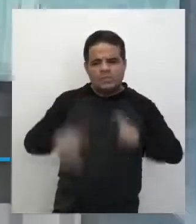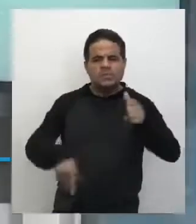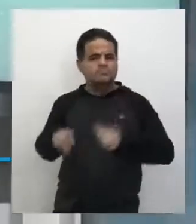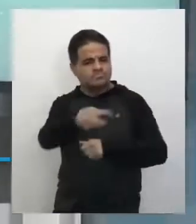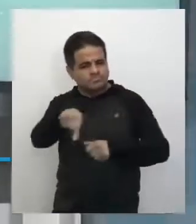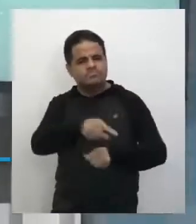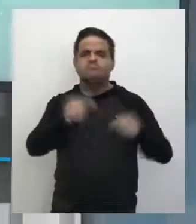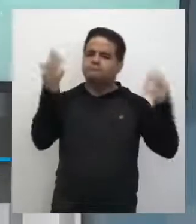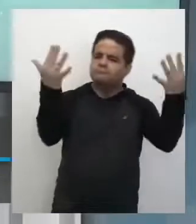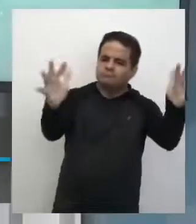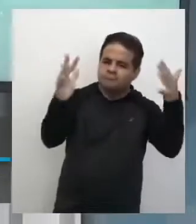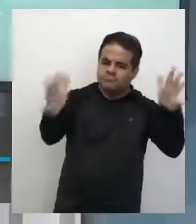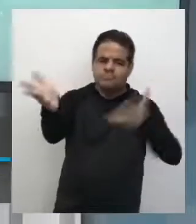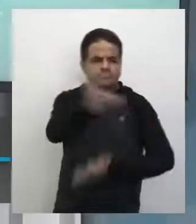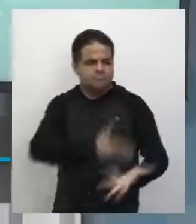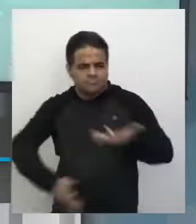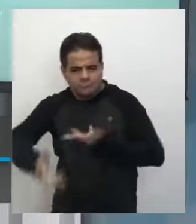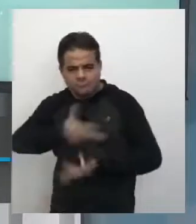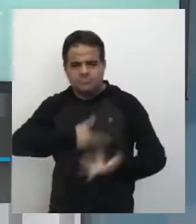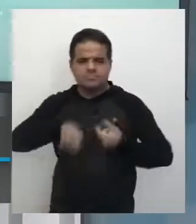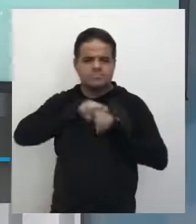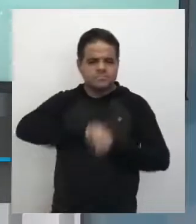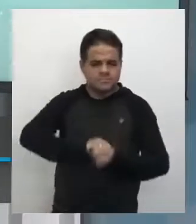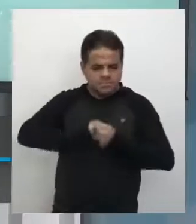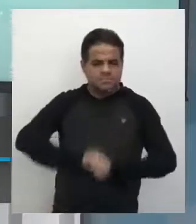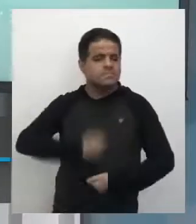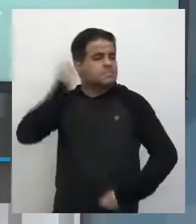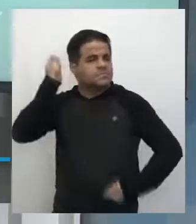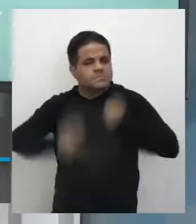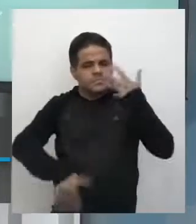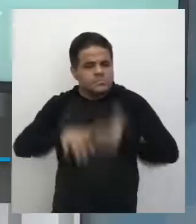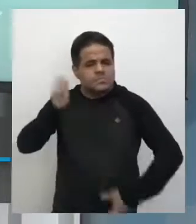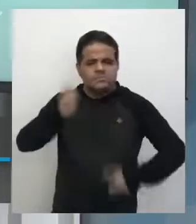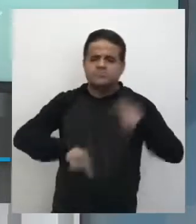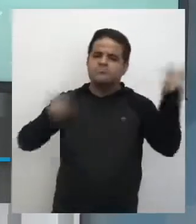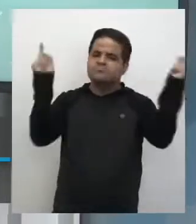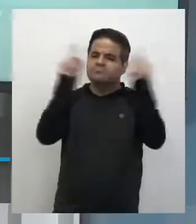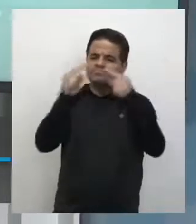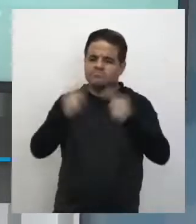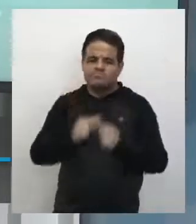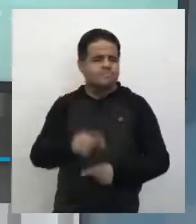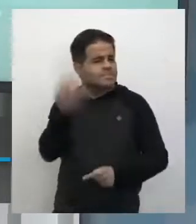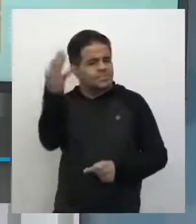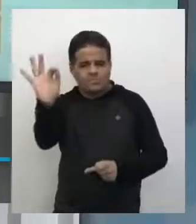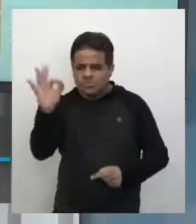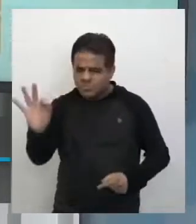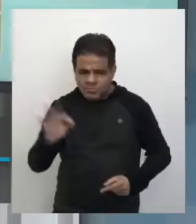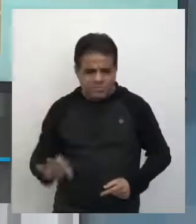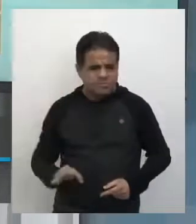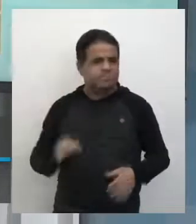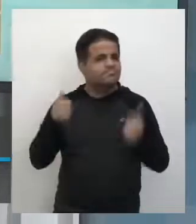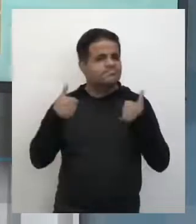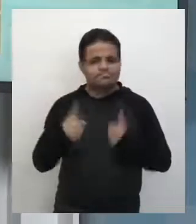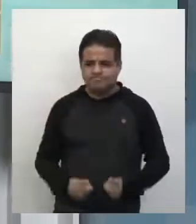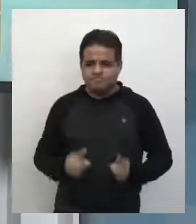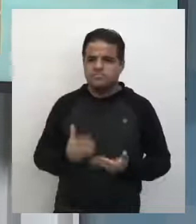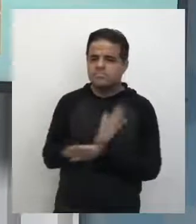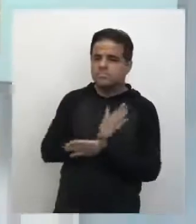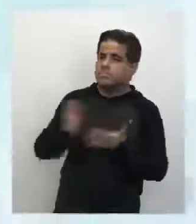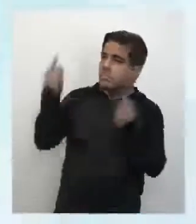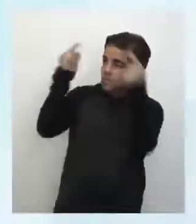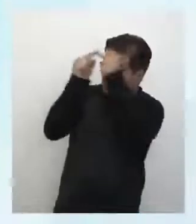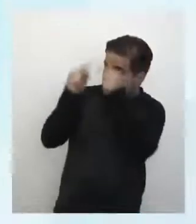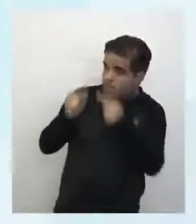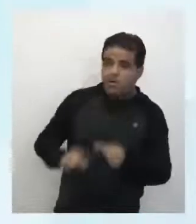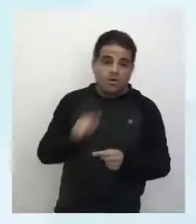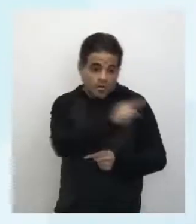gente, parabéns pela interação aí com a gente, a respeito das aplicações, e eles estão corretíssimos, é isso mesmo. Então, olha só, algumas das aplicações